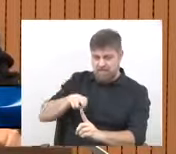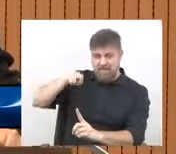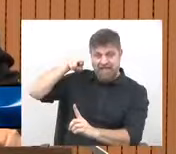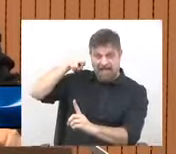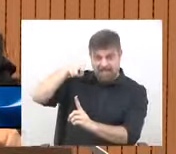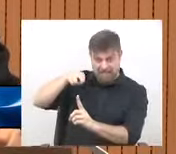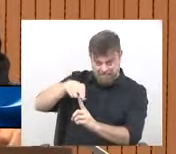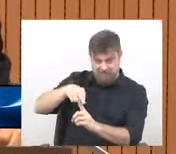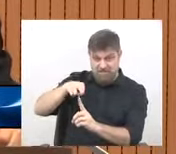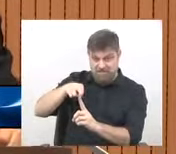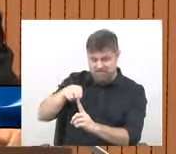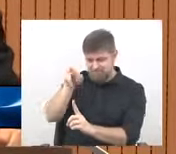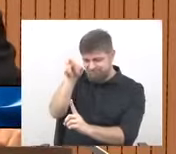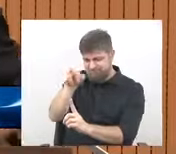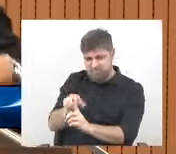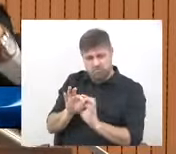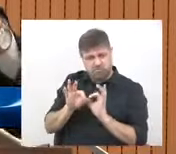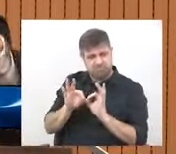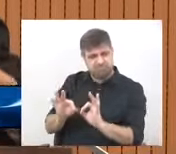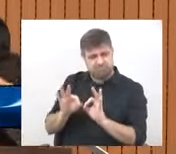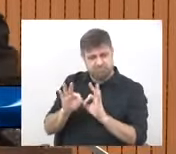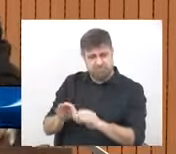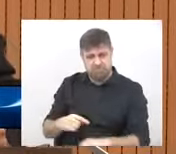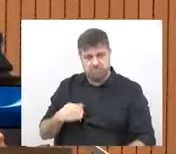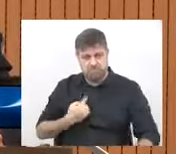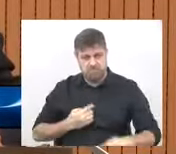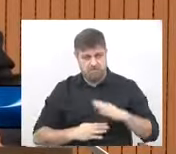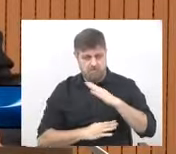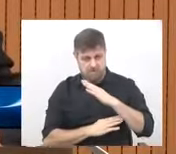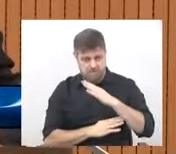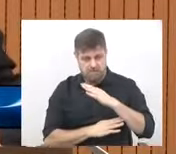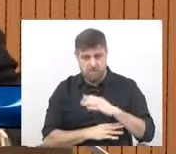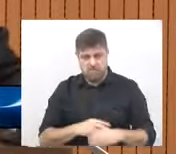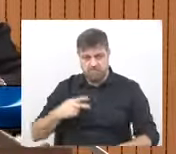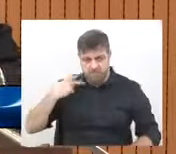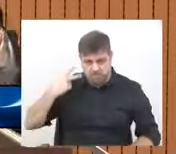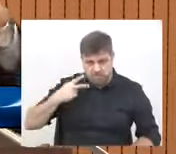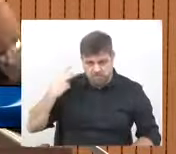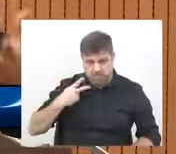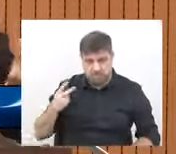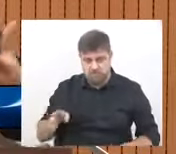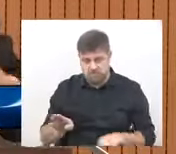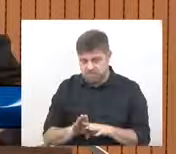dessa municipalidade. Por isso, essa Câmara procurou ainda